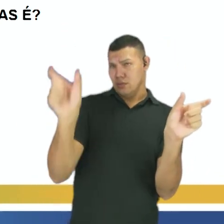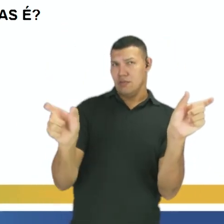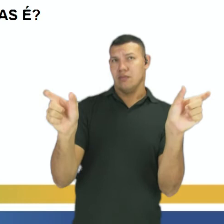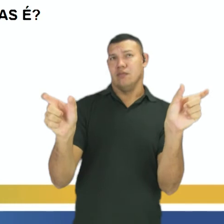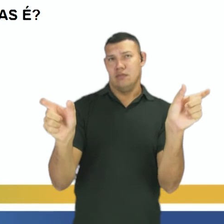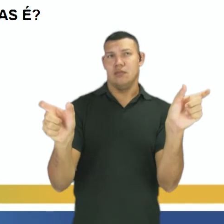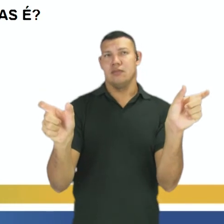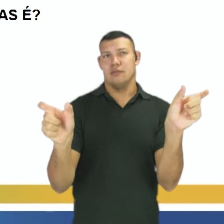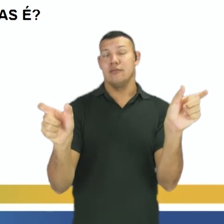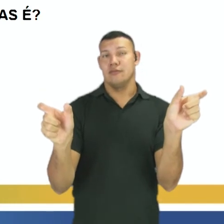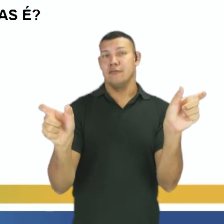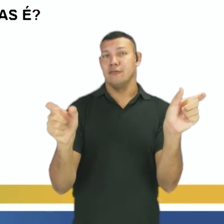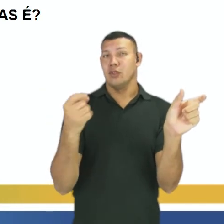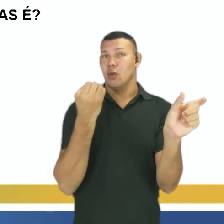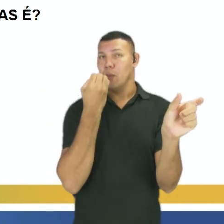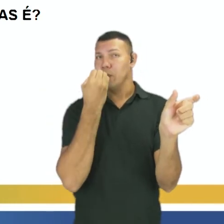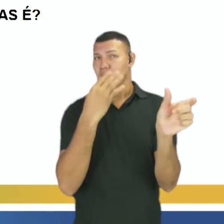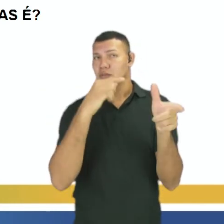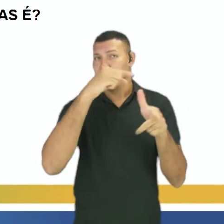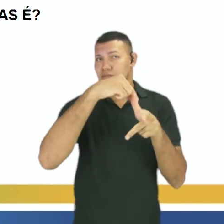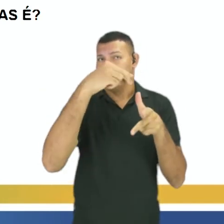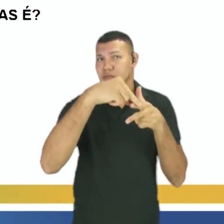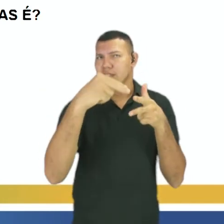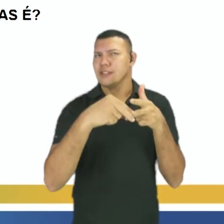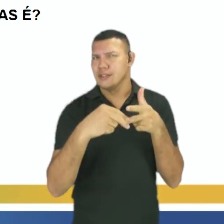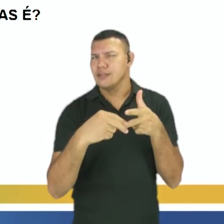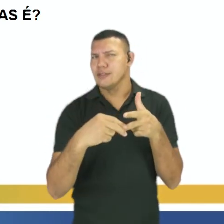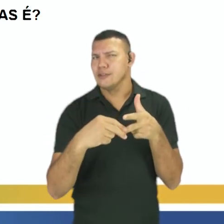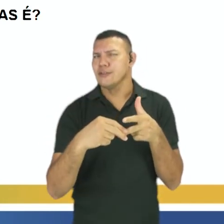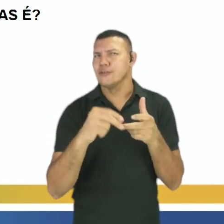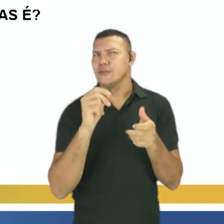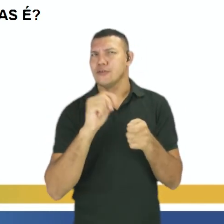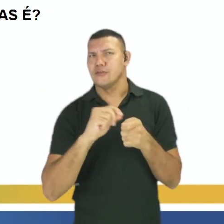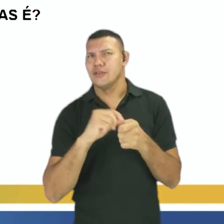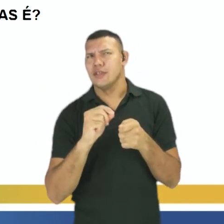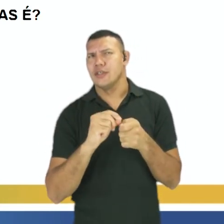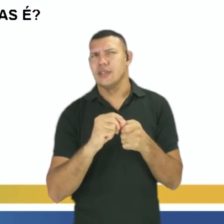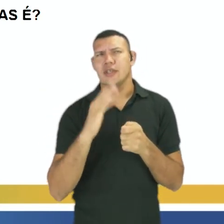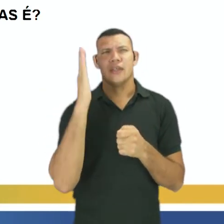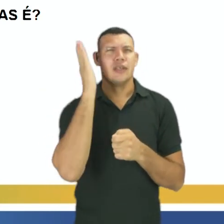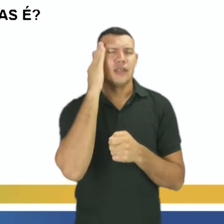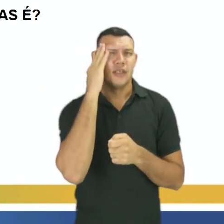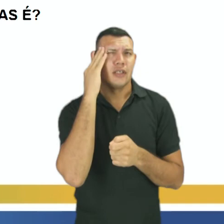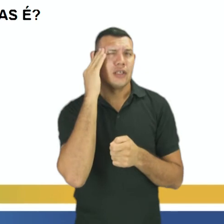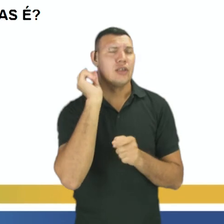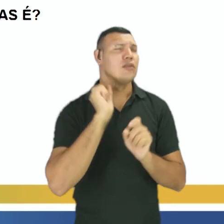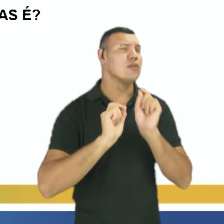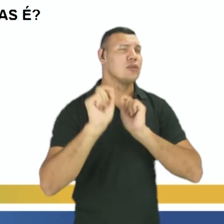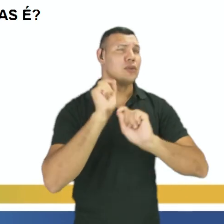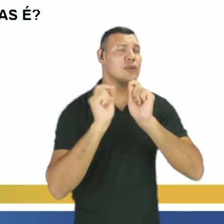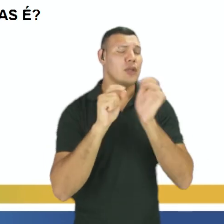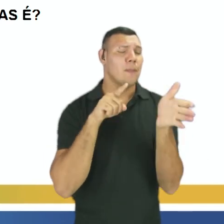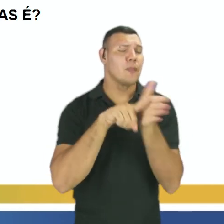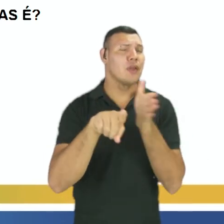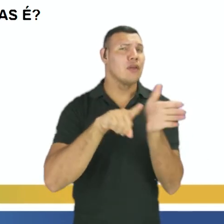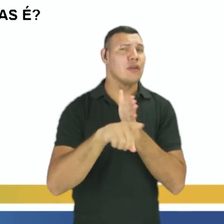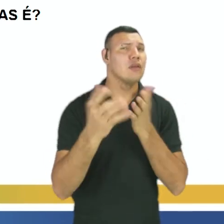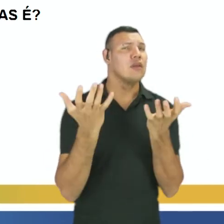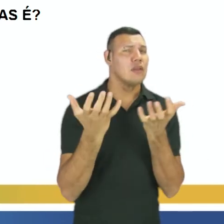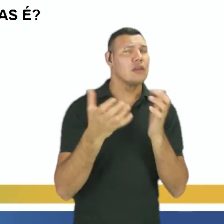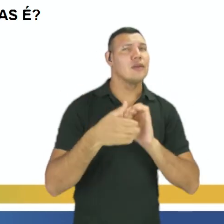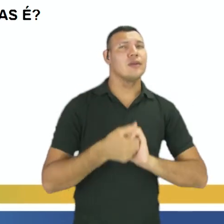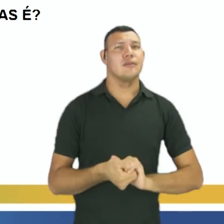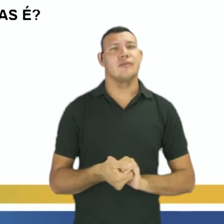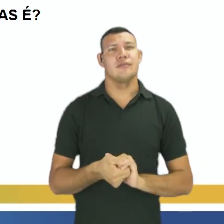ideal, quando vocês forem fazer uma prova de Enem, é saber qual é a pergunta base da questão para vocês responderem.